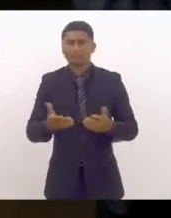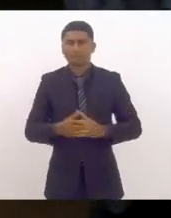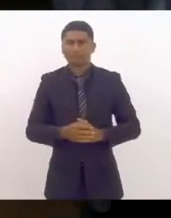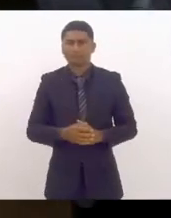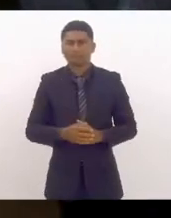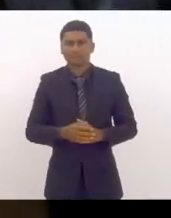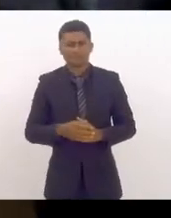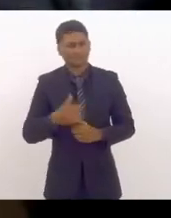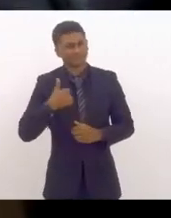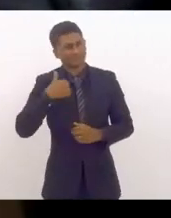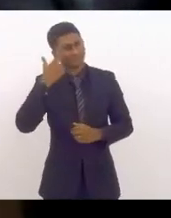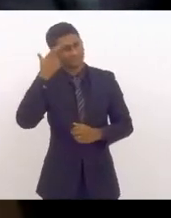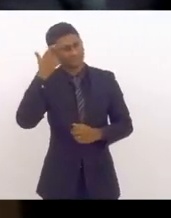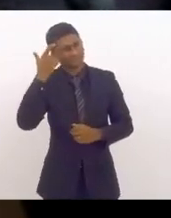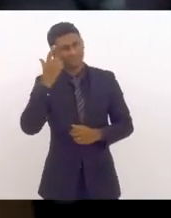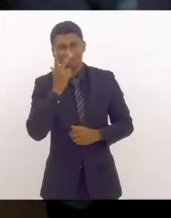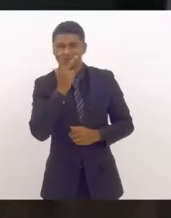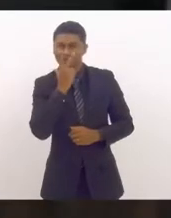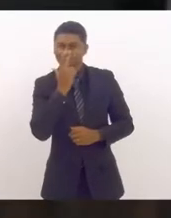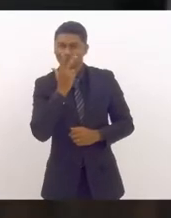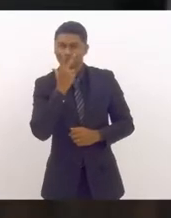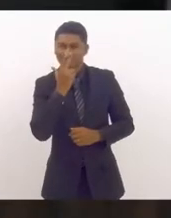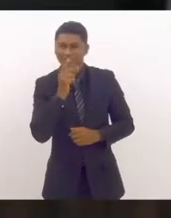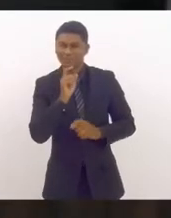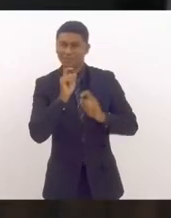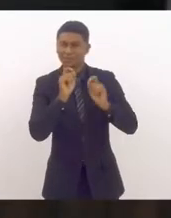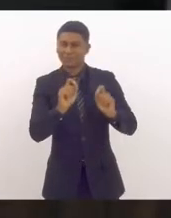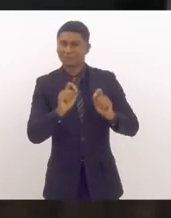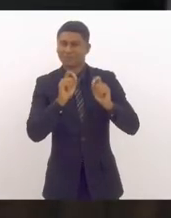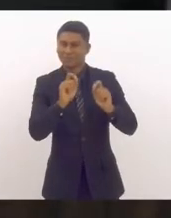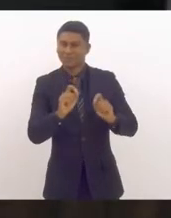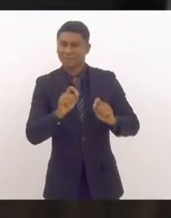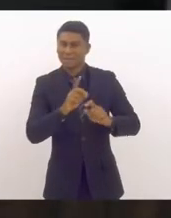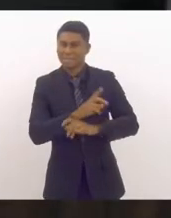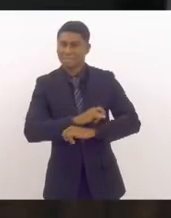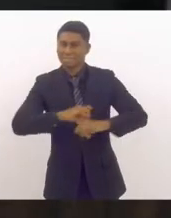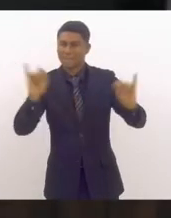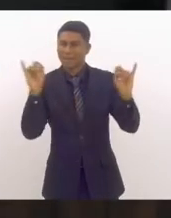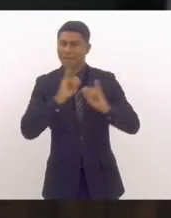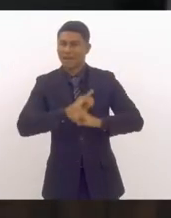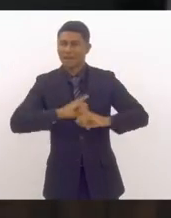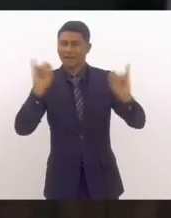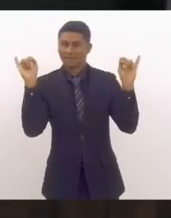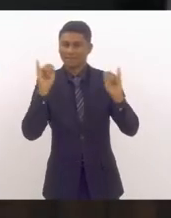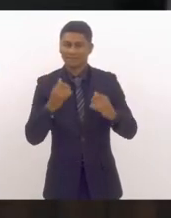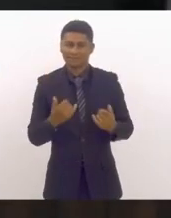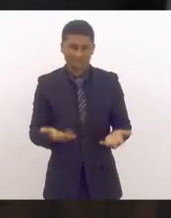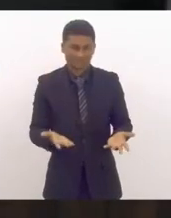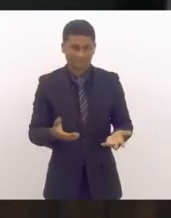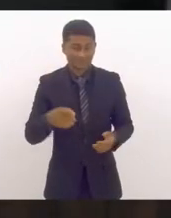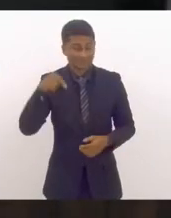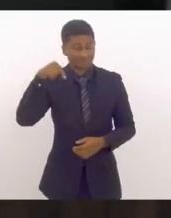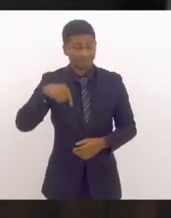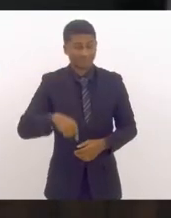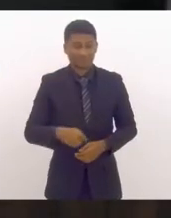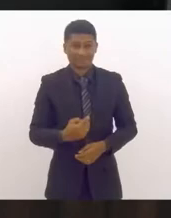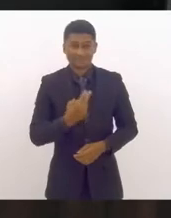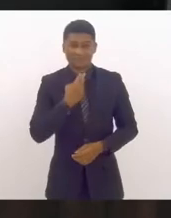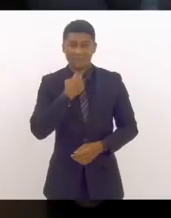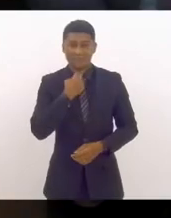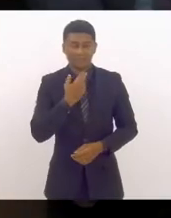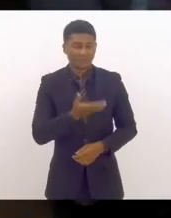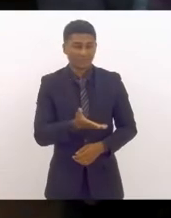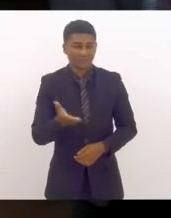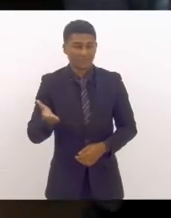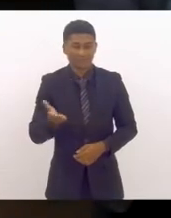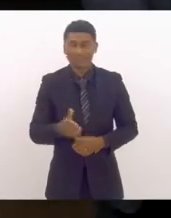que isso poderia ser caracterizado como propaganda. Não, é assim. Em lugar que não devia. Pois é, mas eu só quero